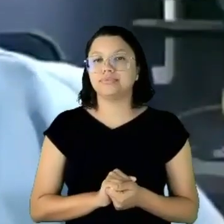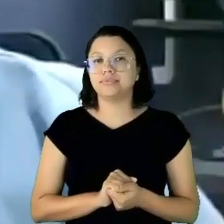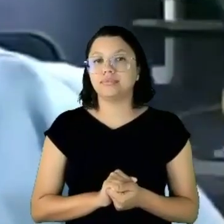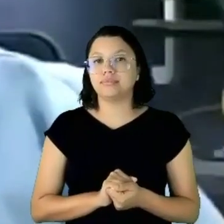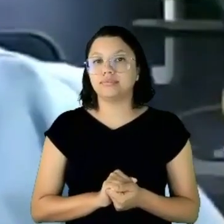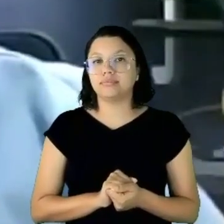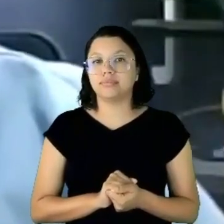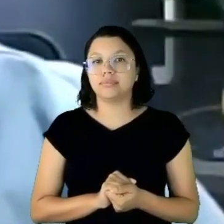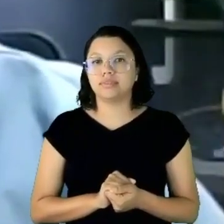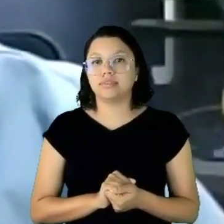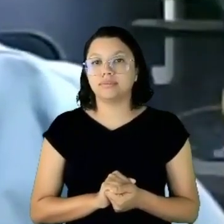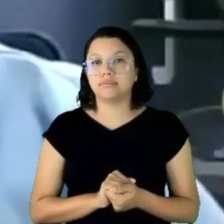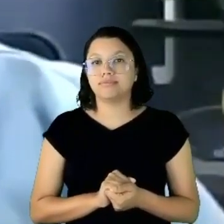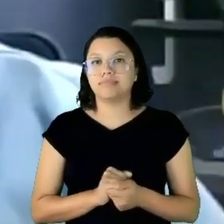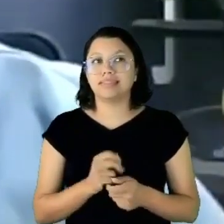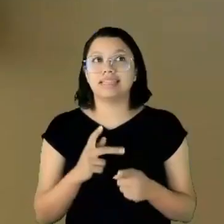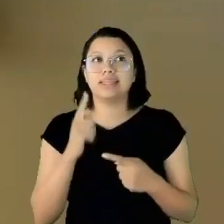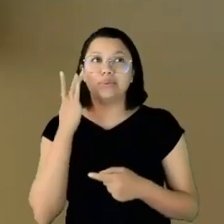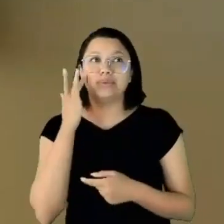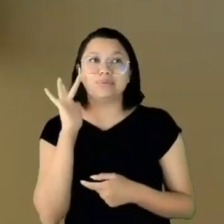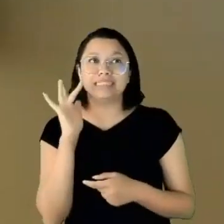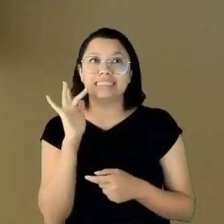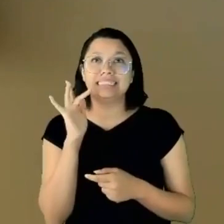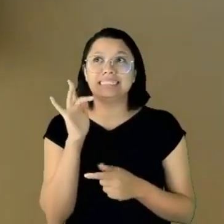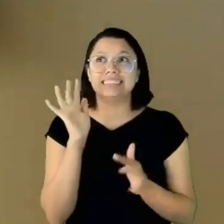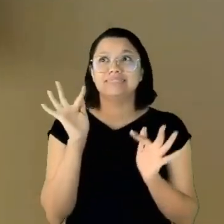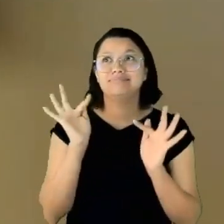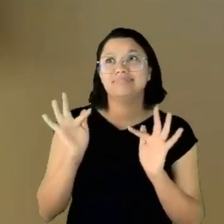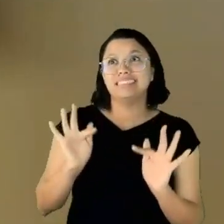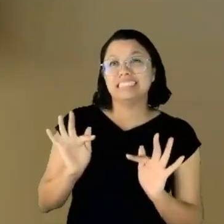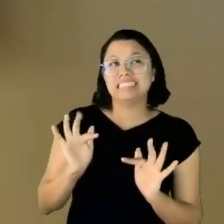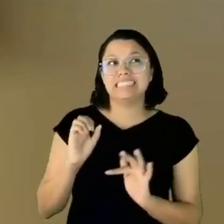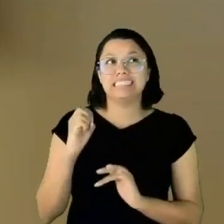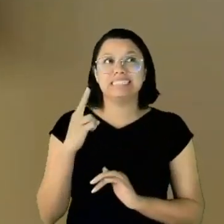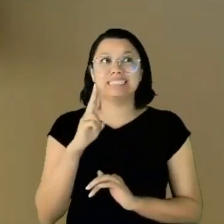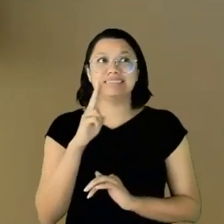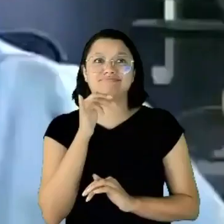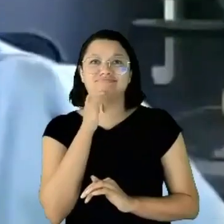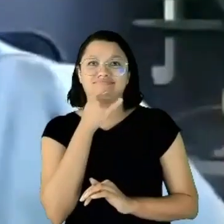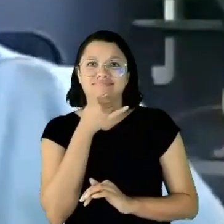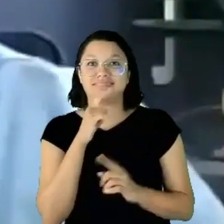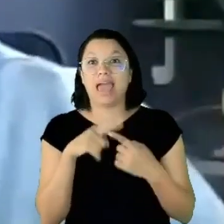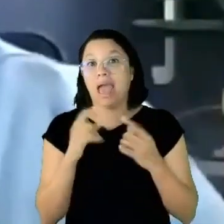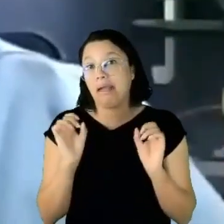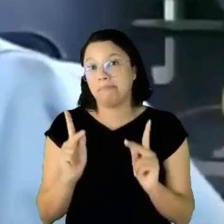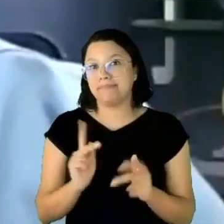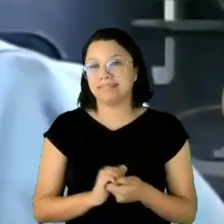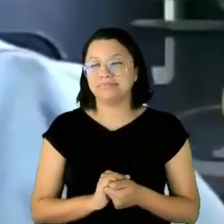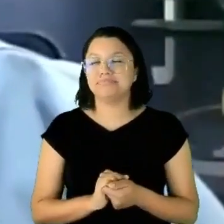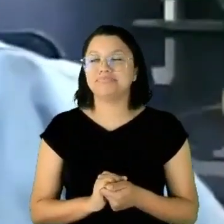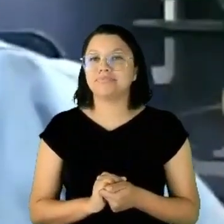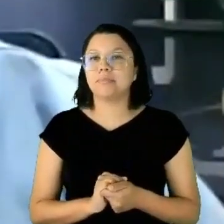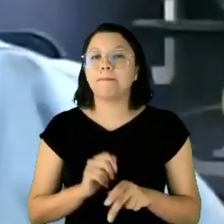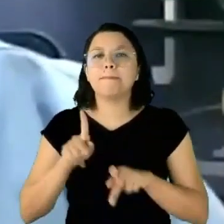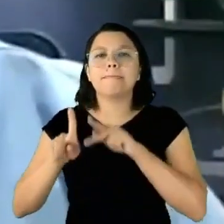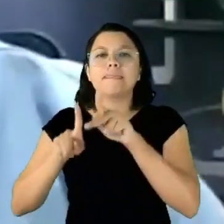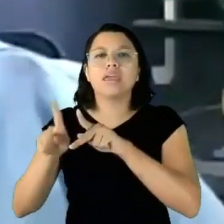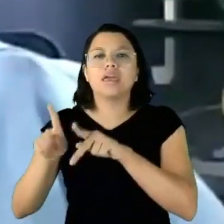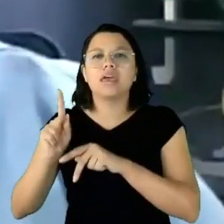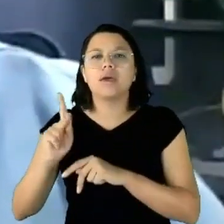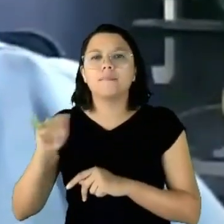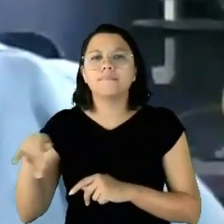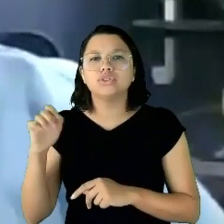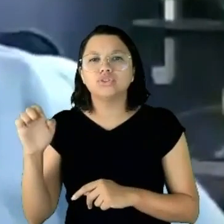não sei se felizmente ou infelizmente mas é a realidade Caio o pessoal do PJE